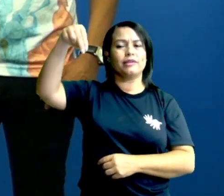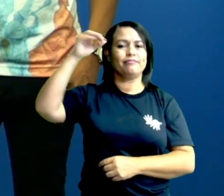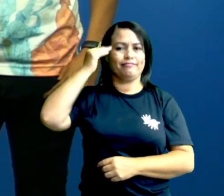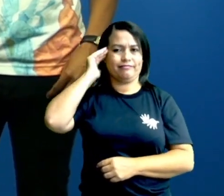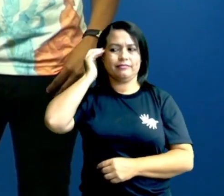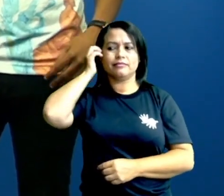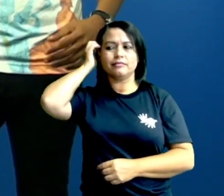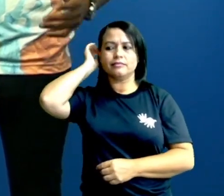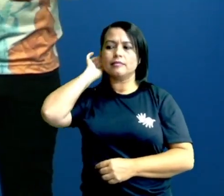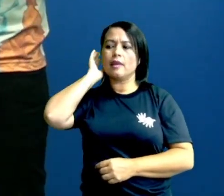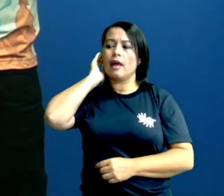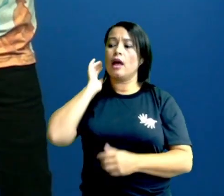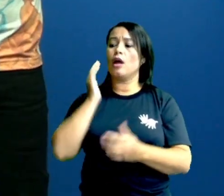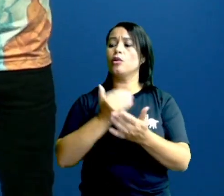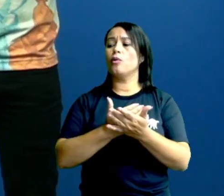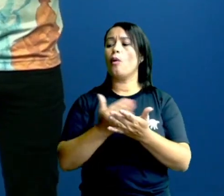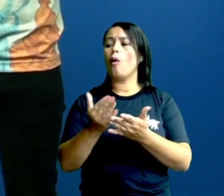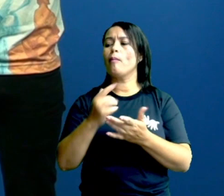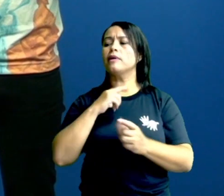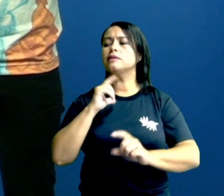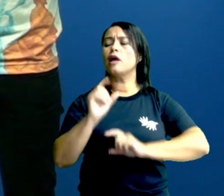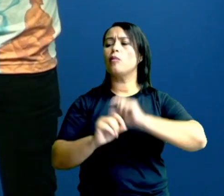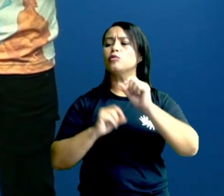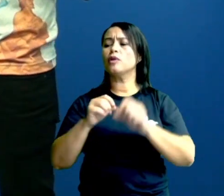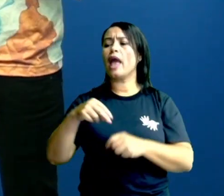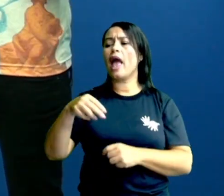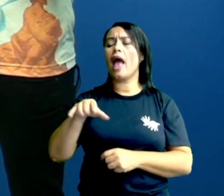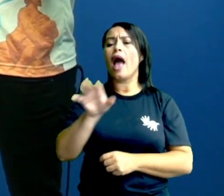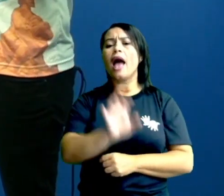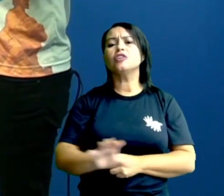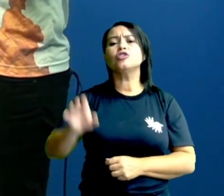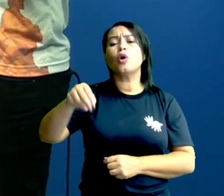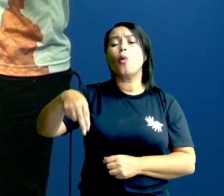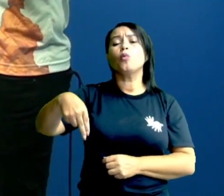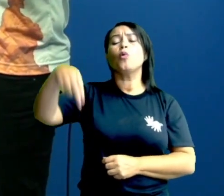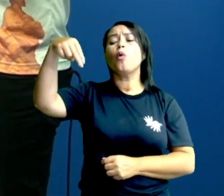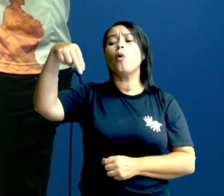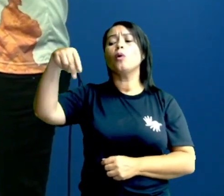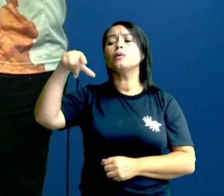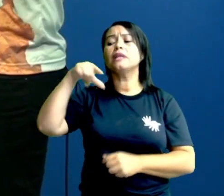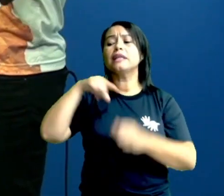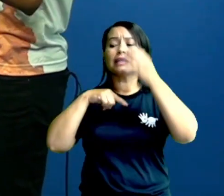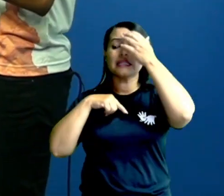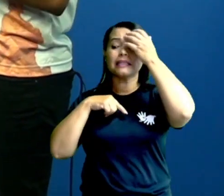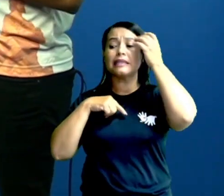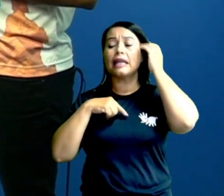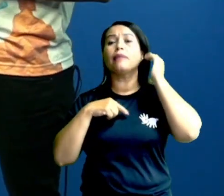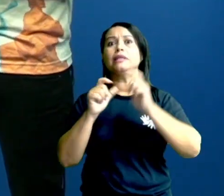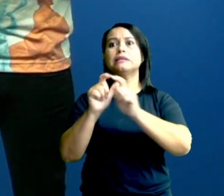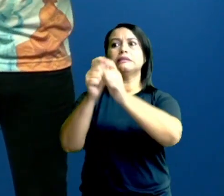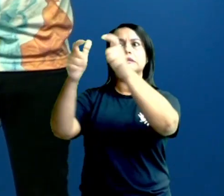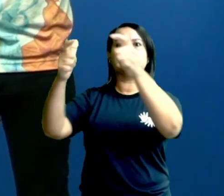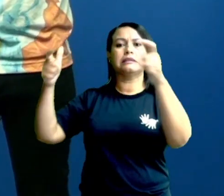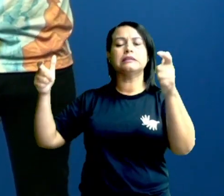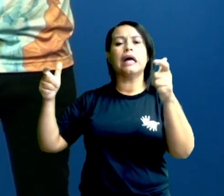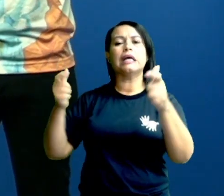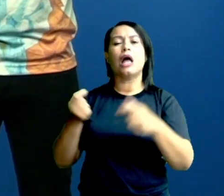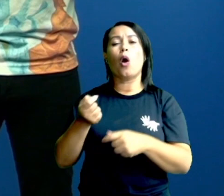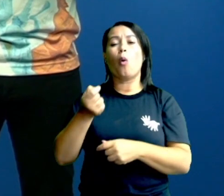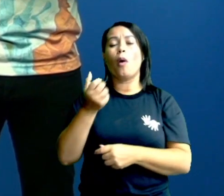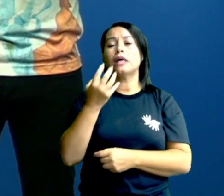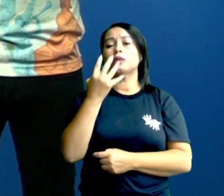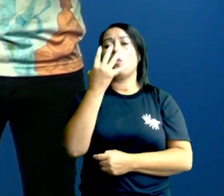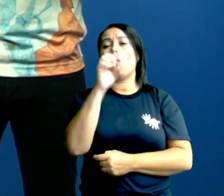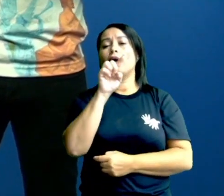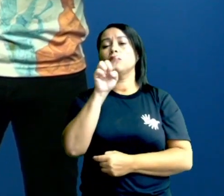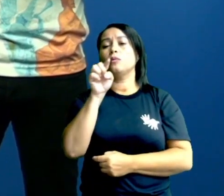tá bom é a princípio a gente no seguinte a região norte é uma é uma região bastante extensa quase